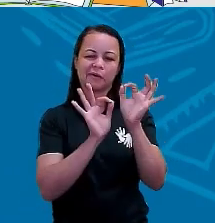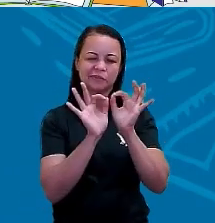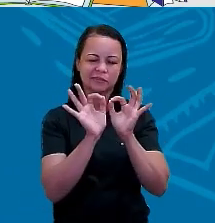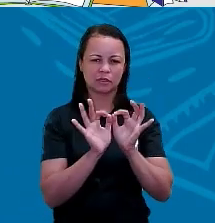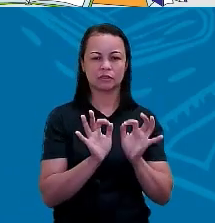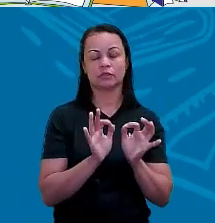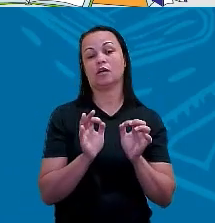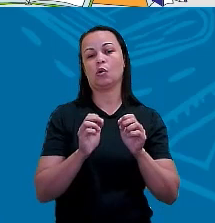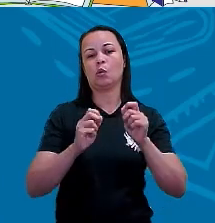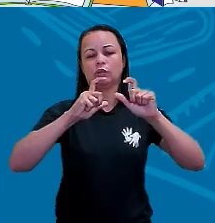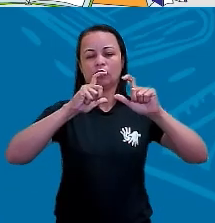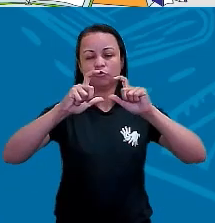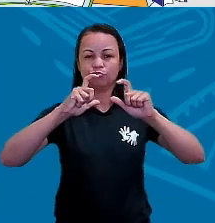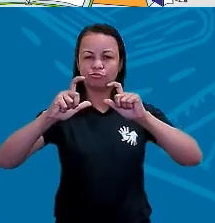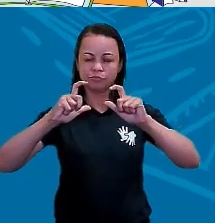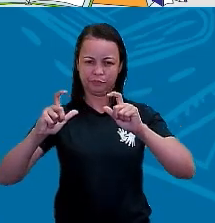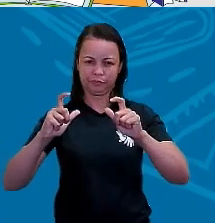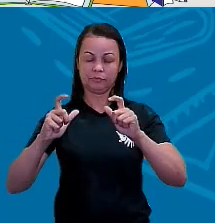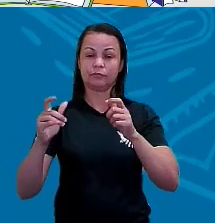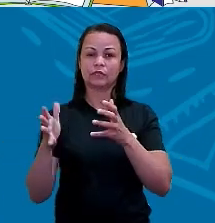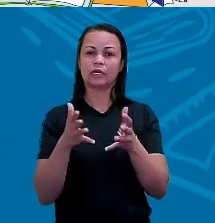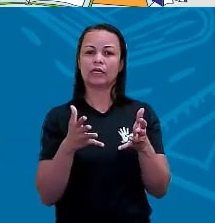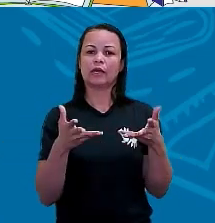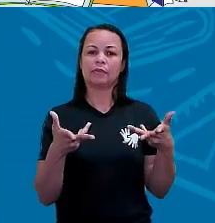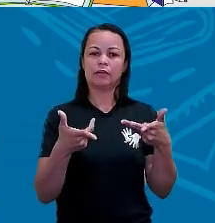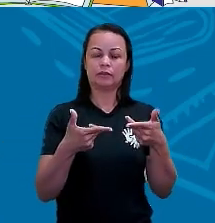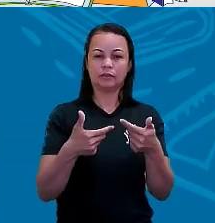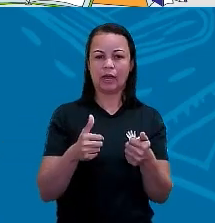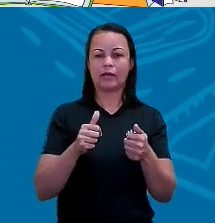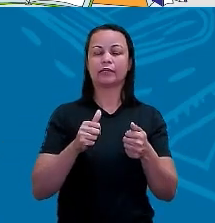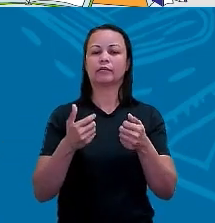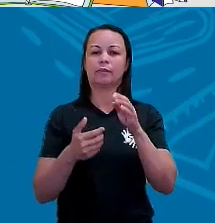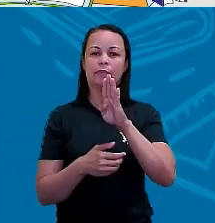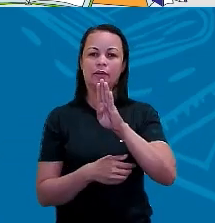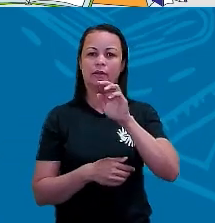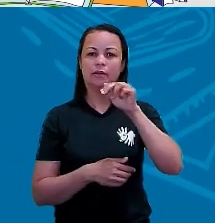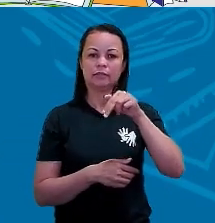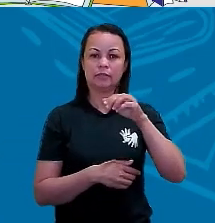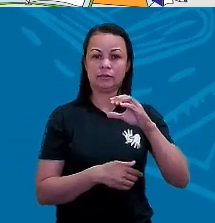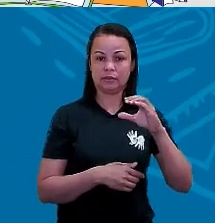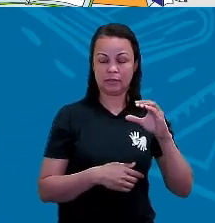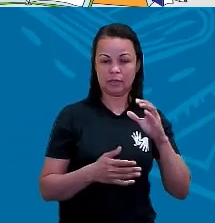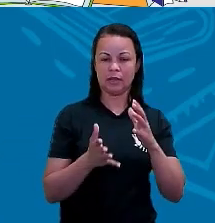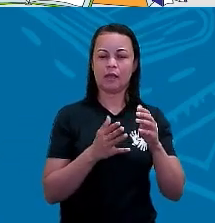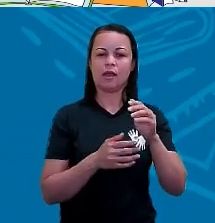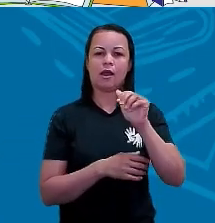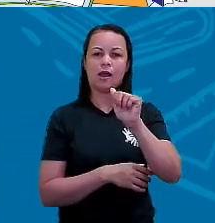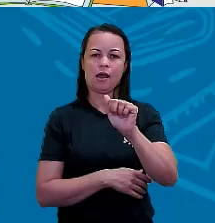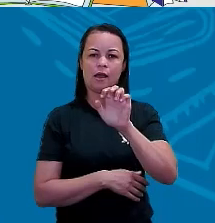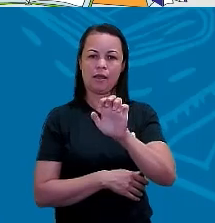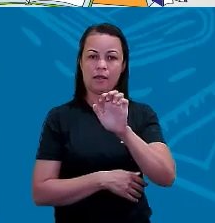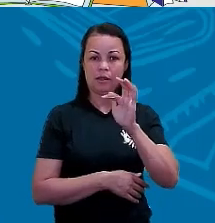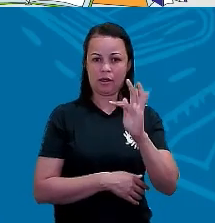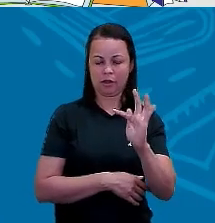tirinhas, tá? E a habilidade da Base Nacional Comum Curricular, a BNCC, é a EF